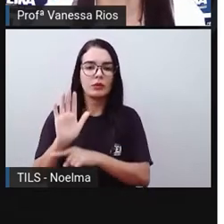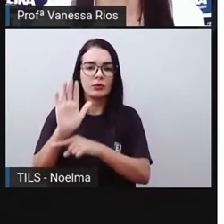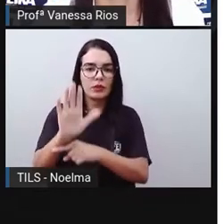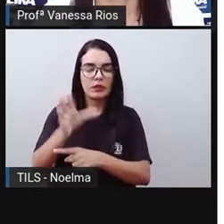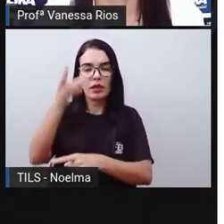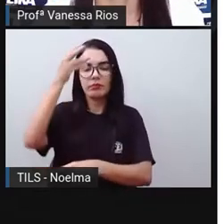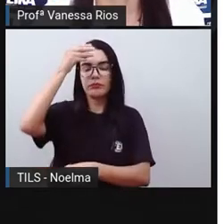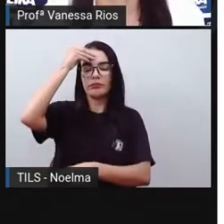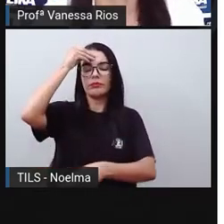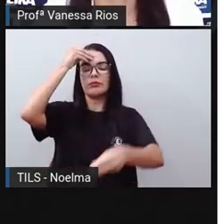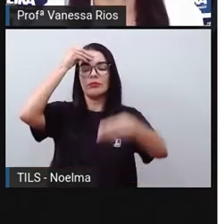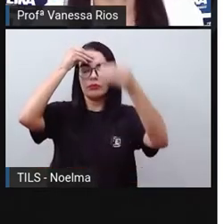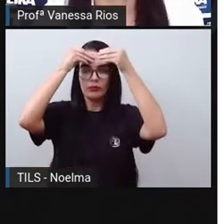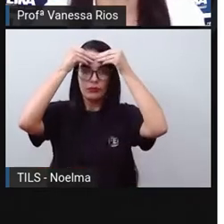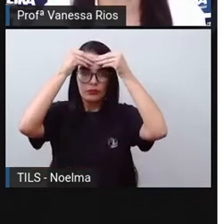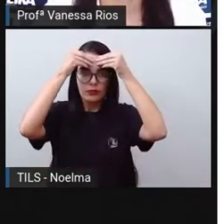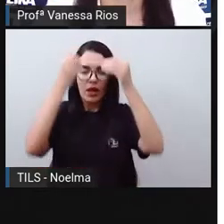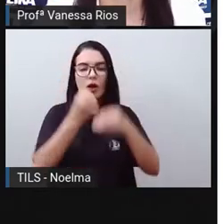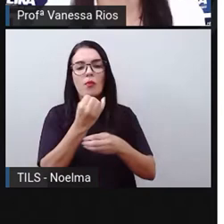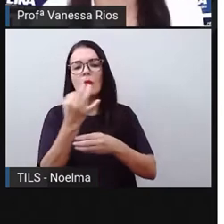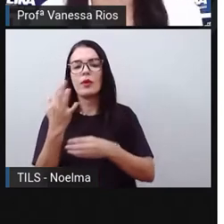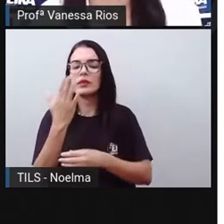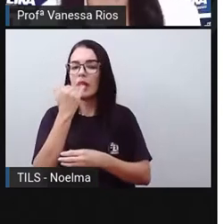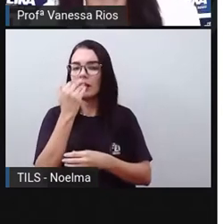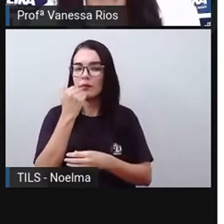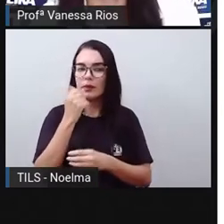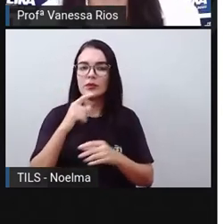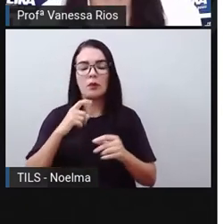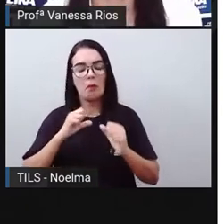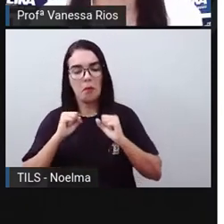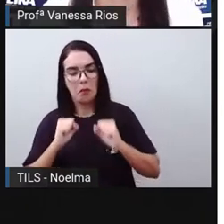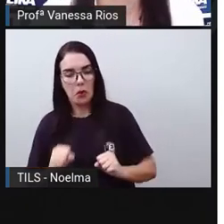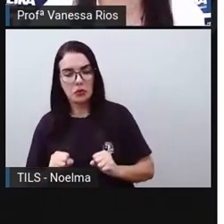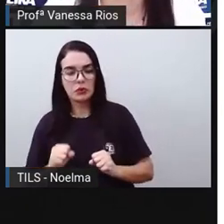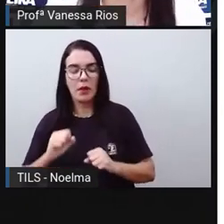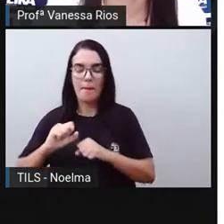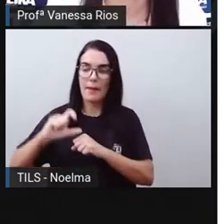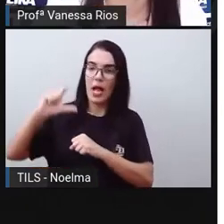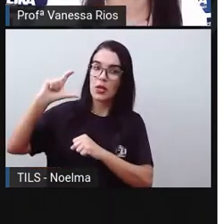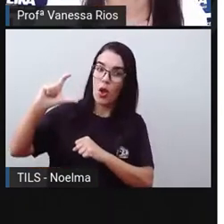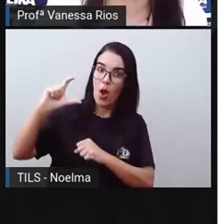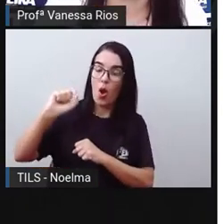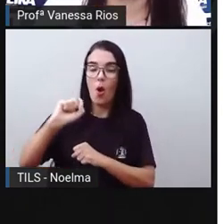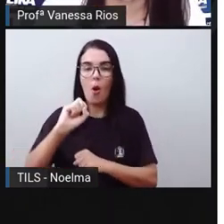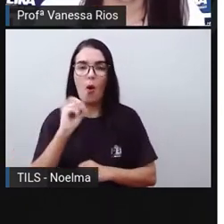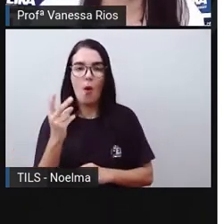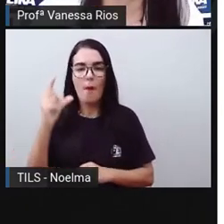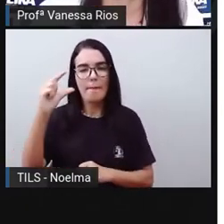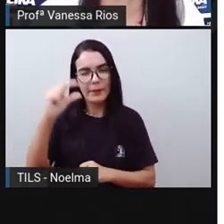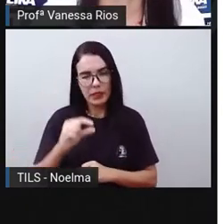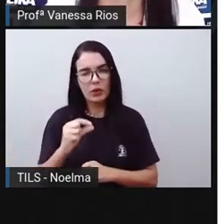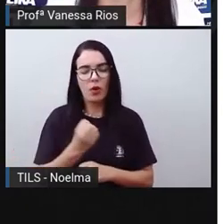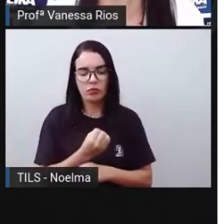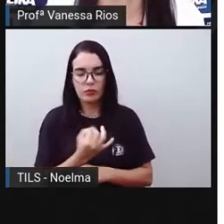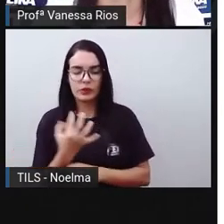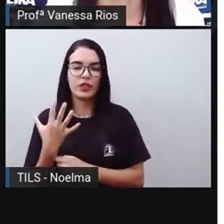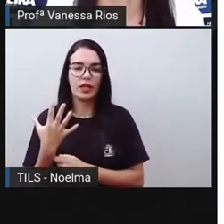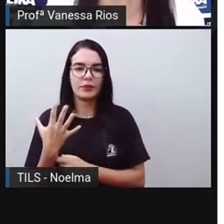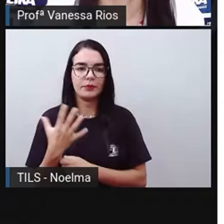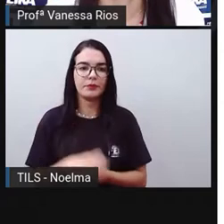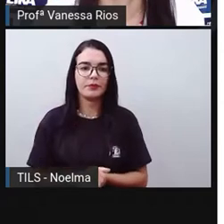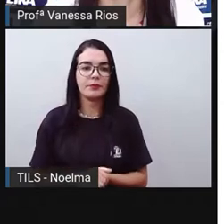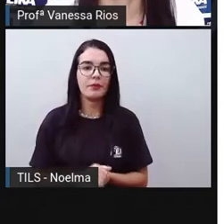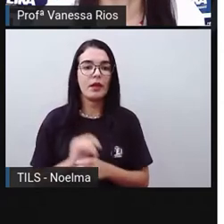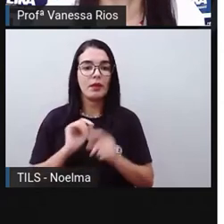quais alimentos nós devemos ingerir em maior ou em menor quantidade. E a gente observa aí que